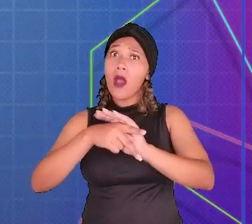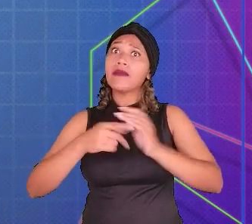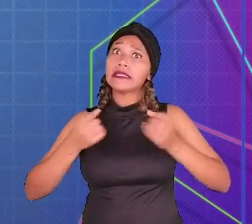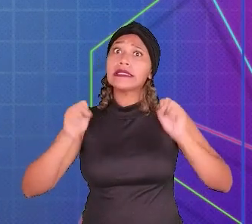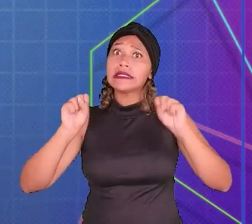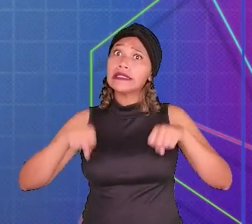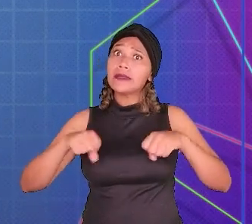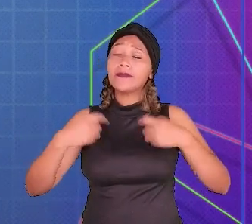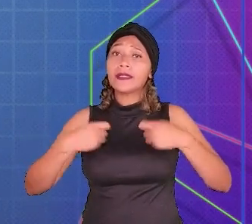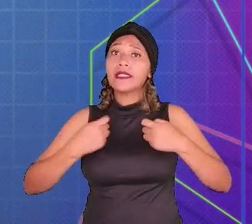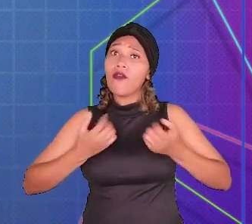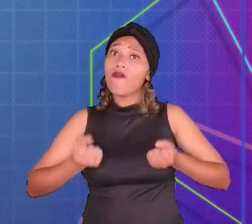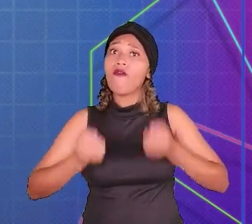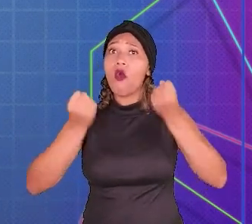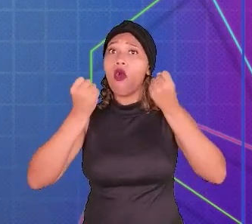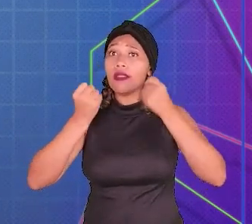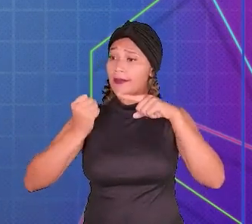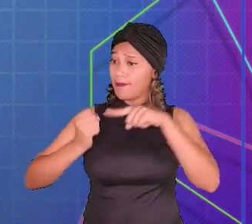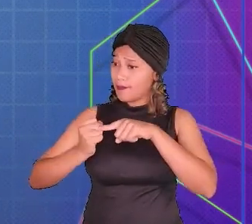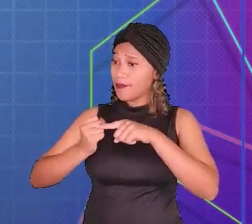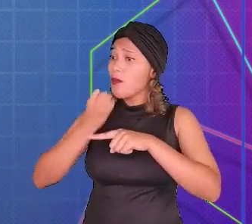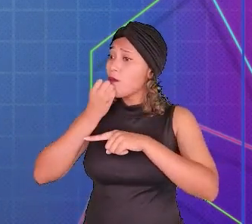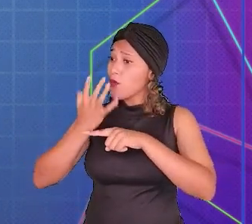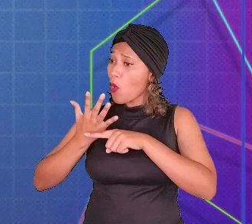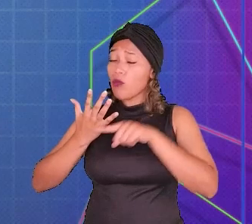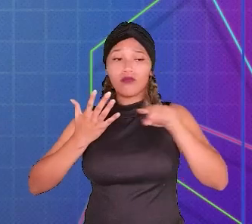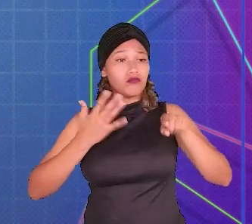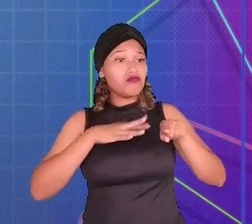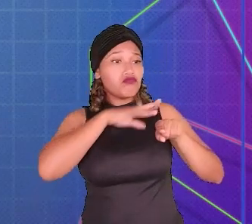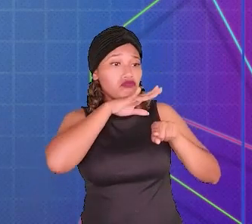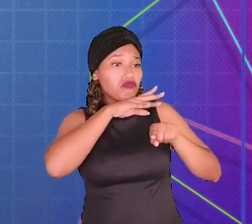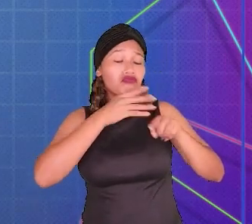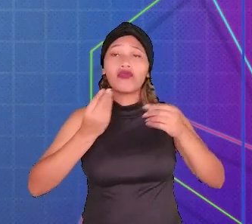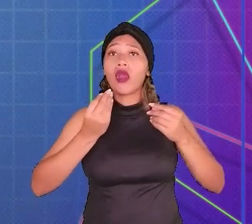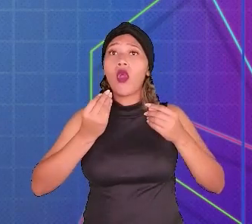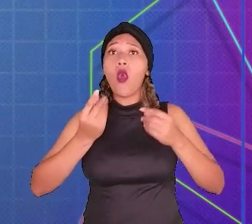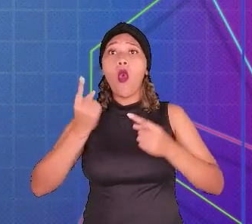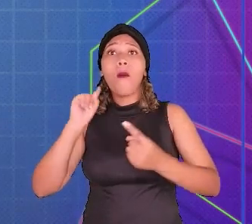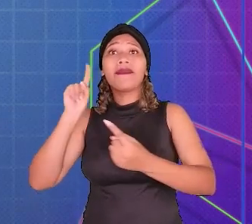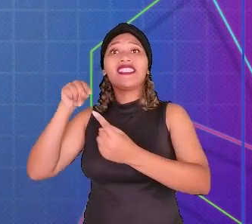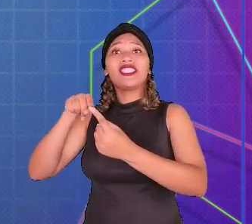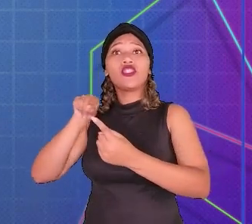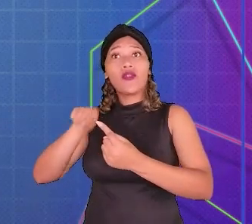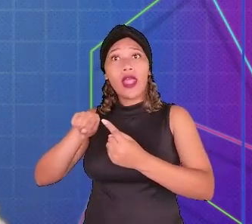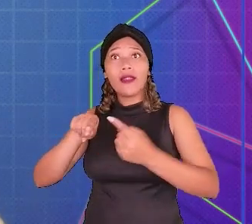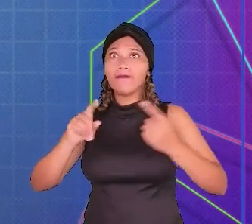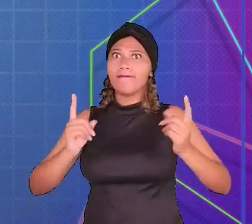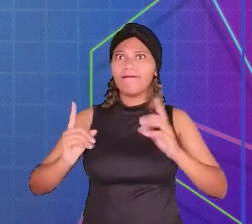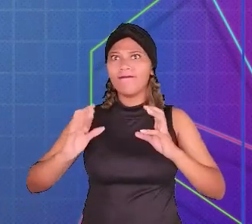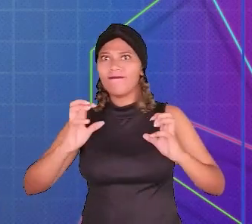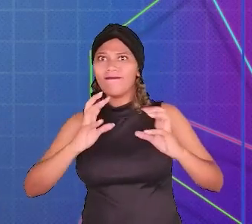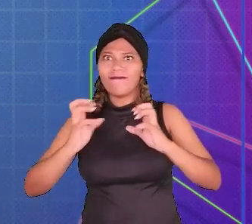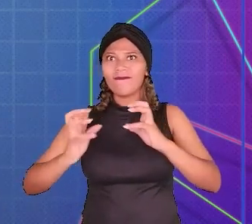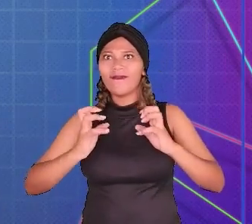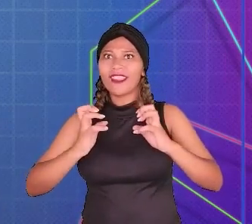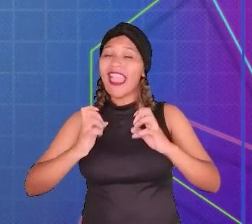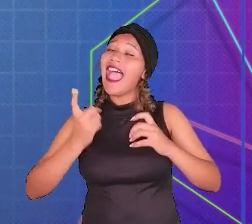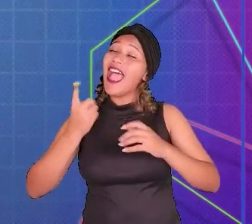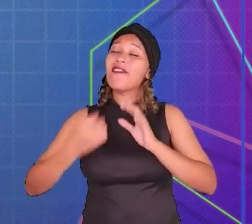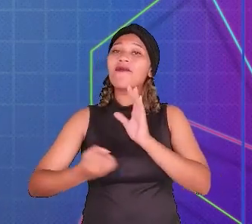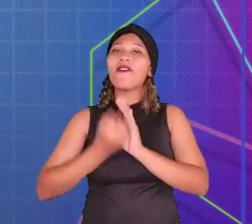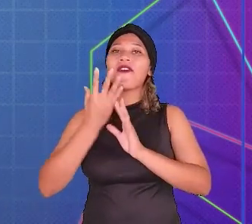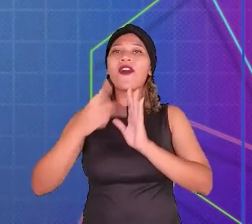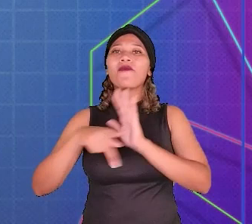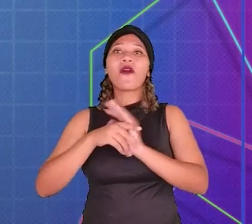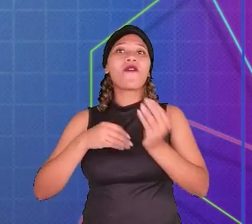seu personagem precisa de uma força que sempre tenta impedi-lo de alcançar seus objetivos. Essa força se constrói, na